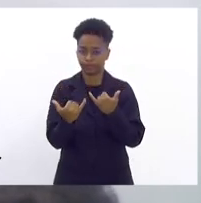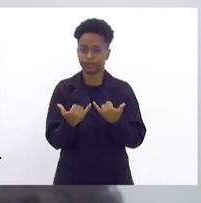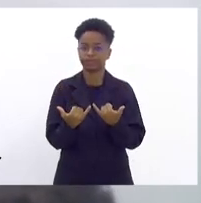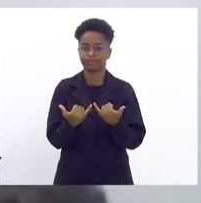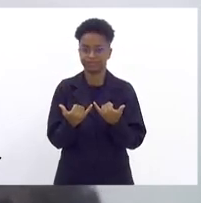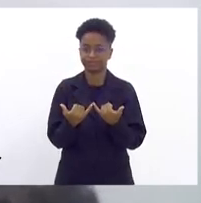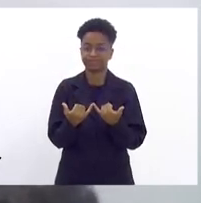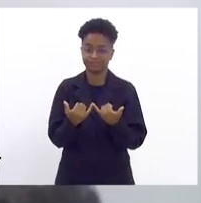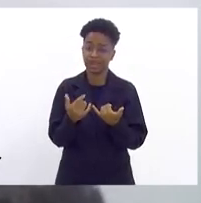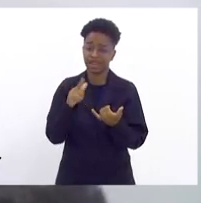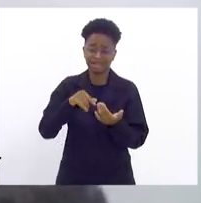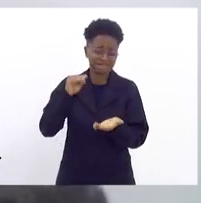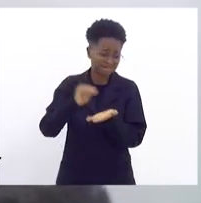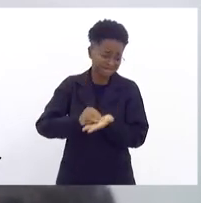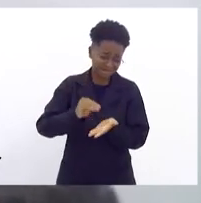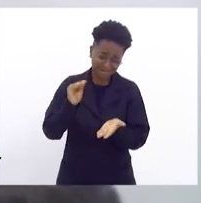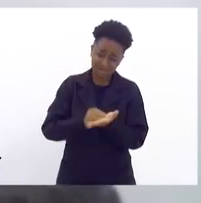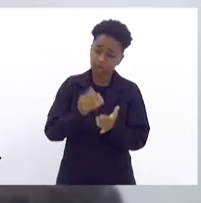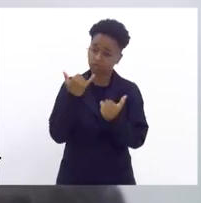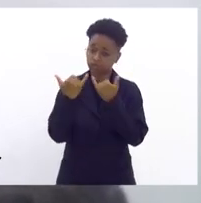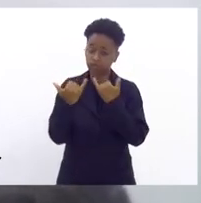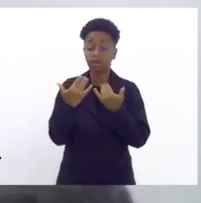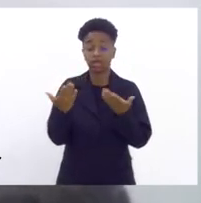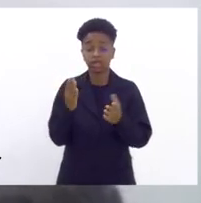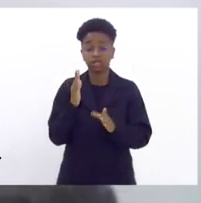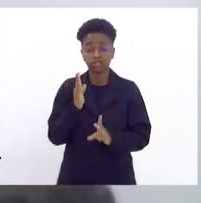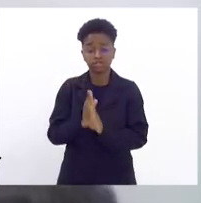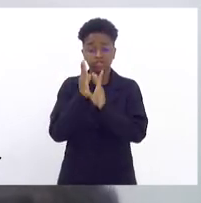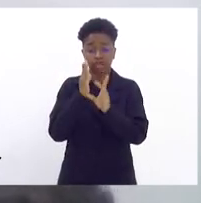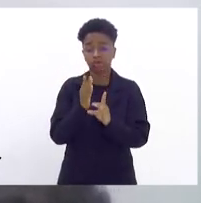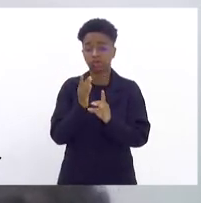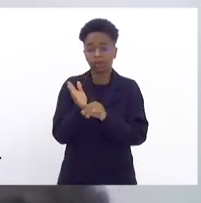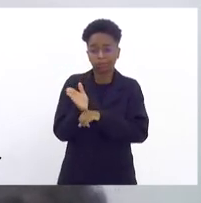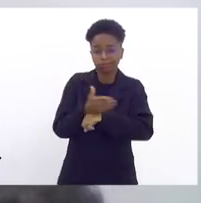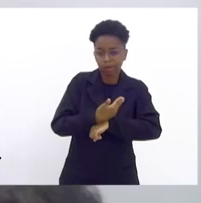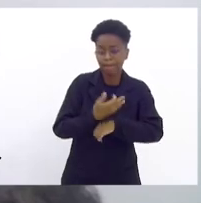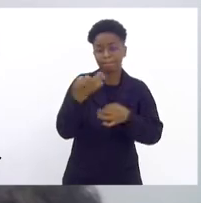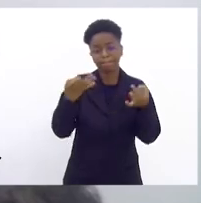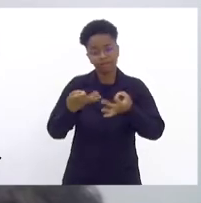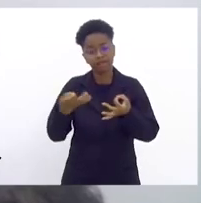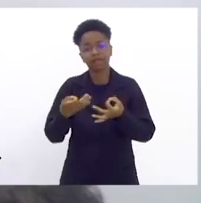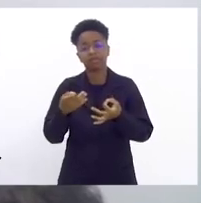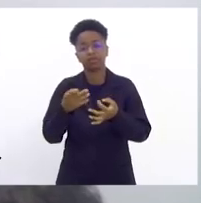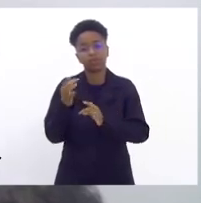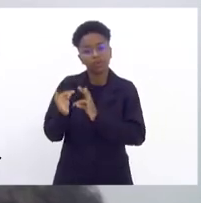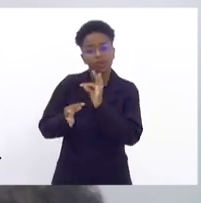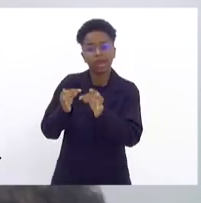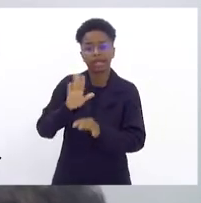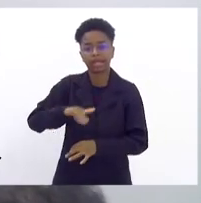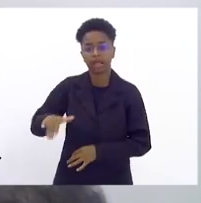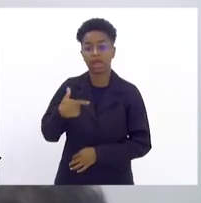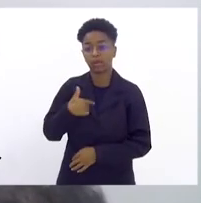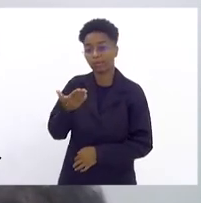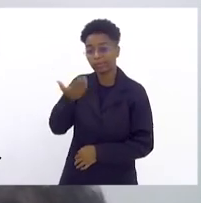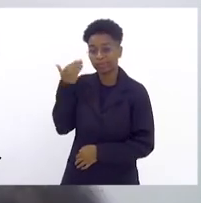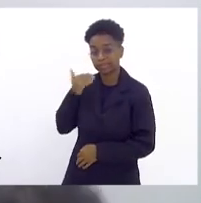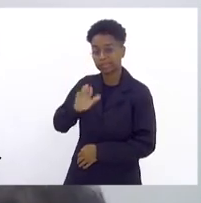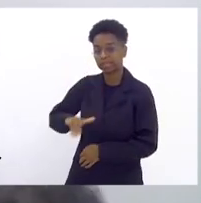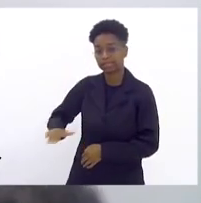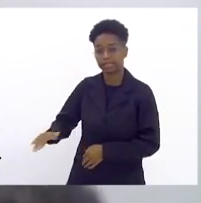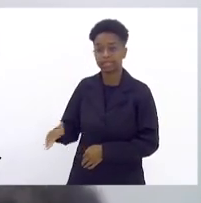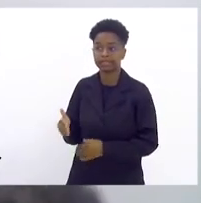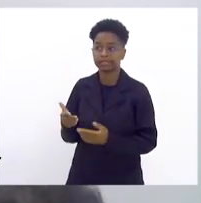muita falta de informação esse diagnóstico precoce é perfeito para tratar uma criança Olha lá eu era uma criança de